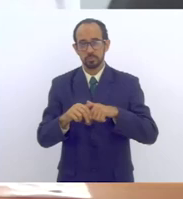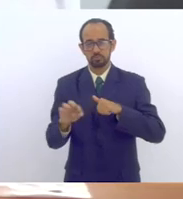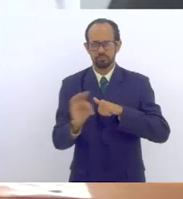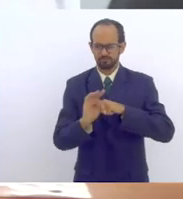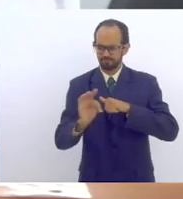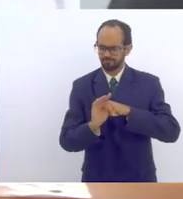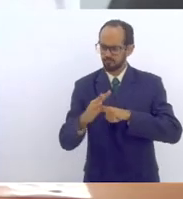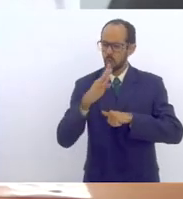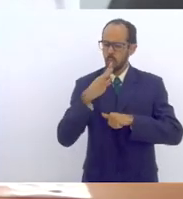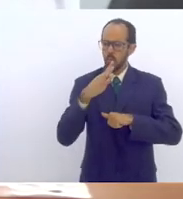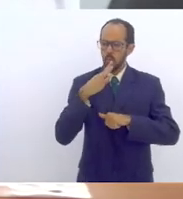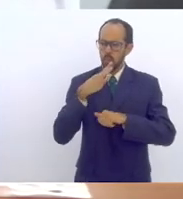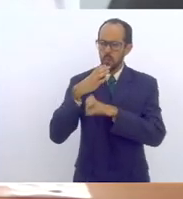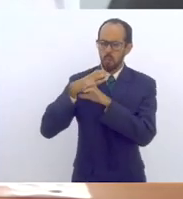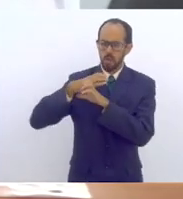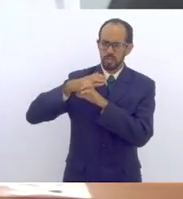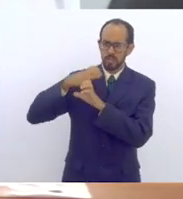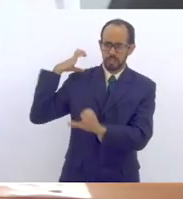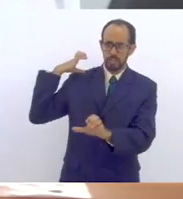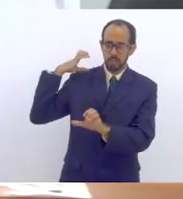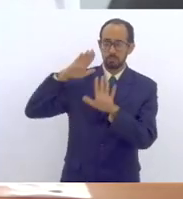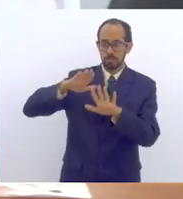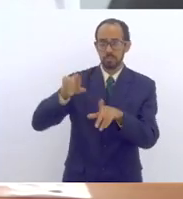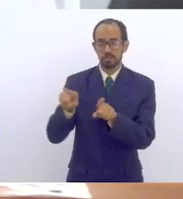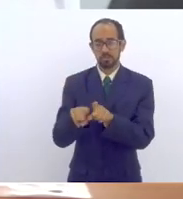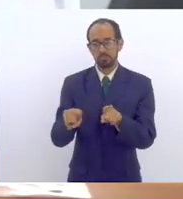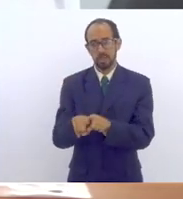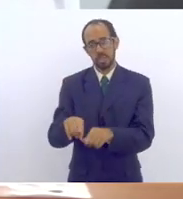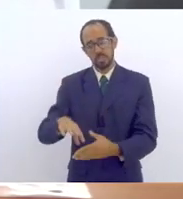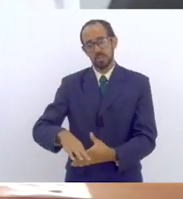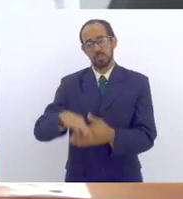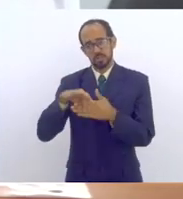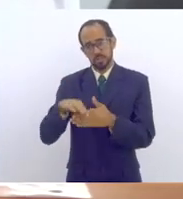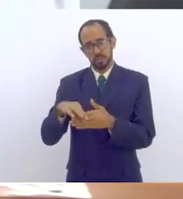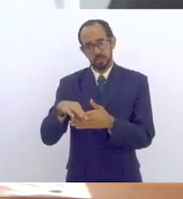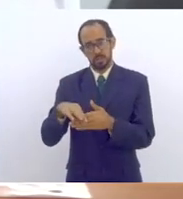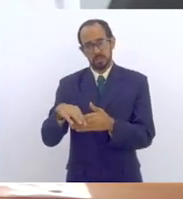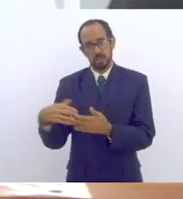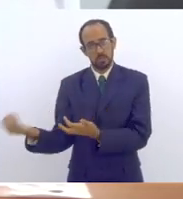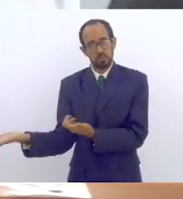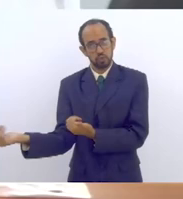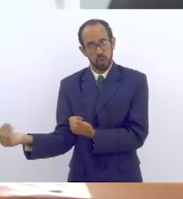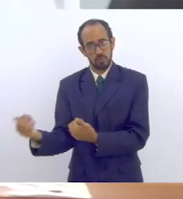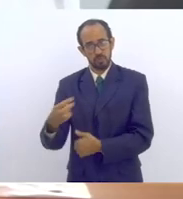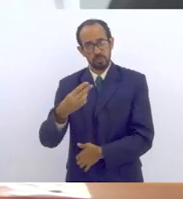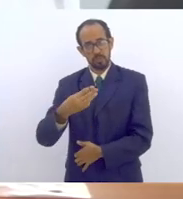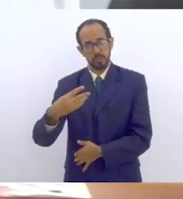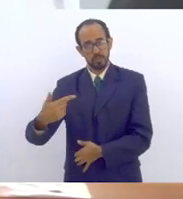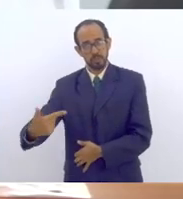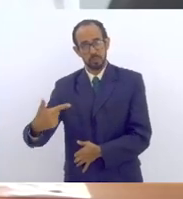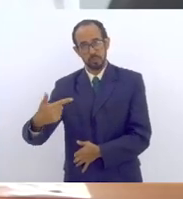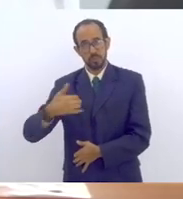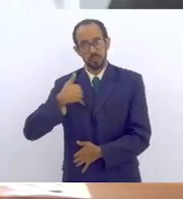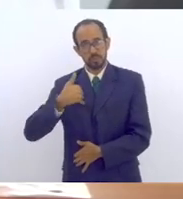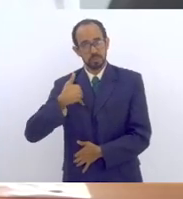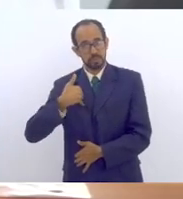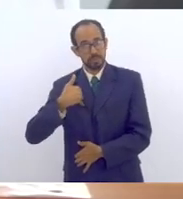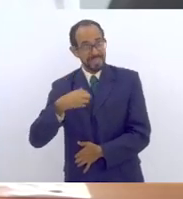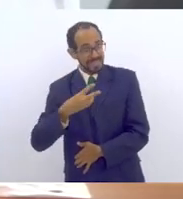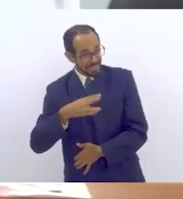conhecimento de engenharia Mas também de liderança apesar de ser muito jovem Pedro tem 32 anos tem 30